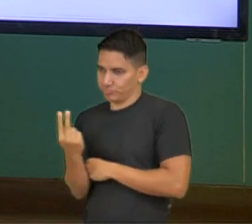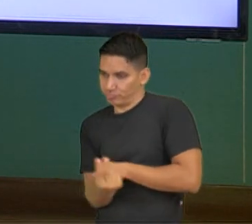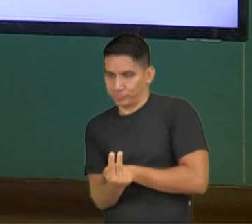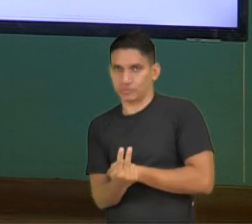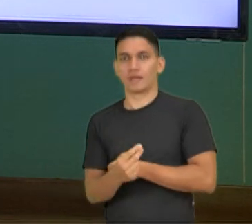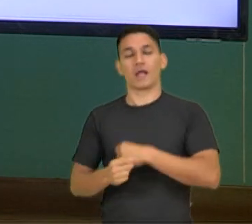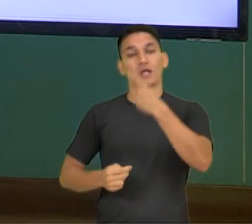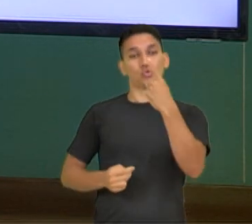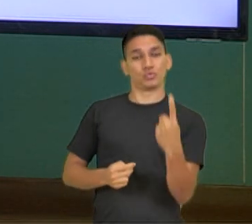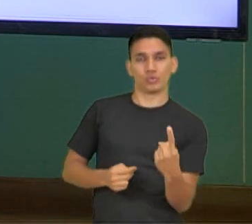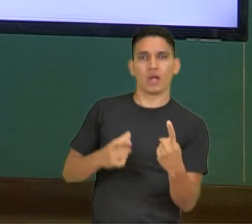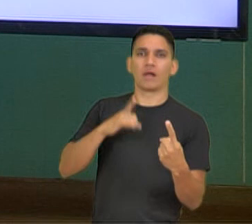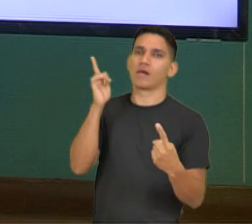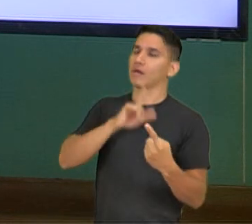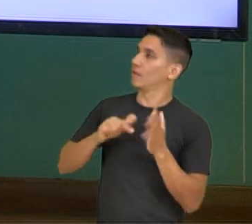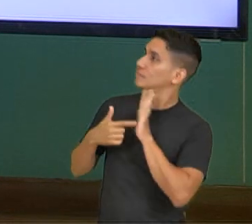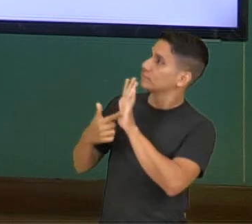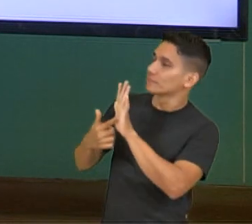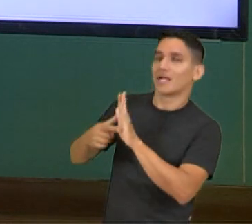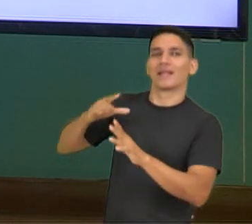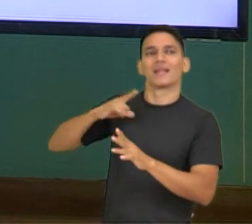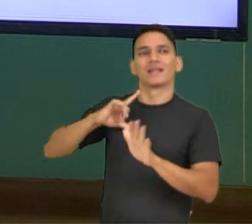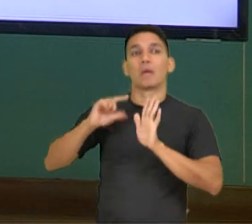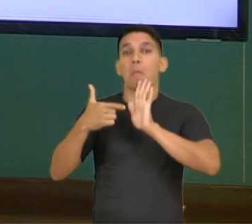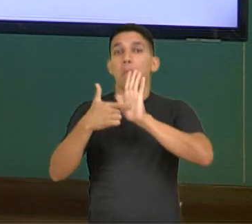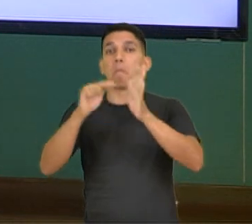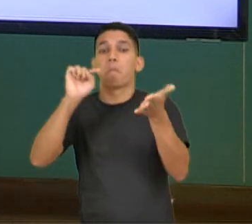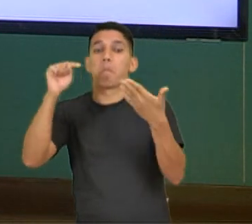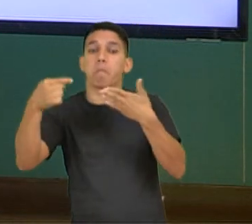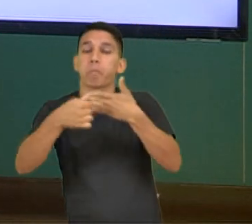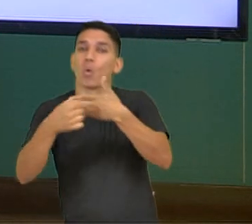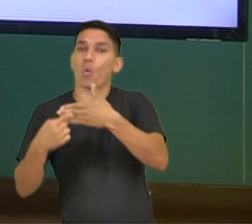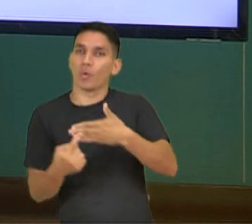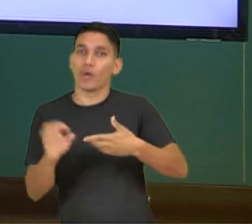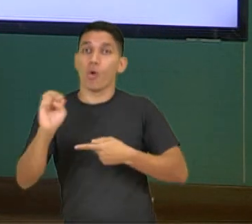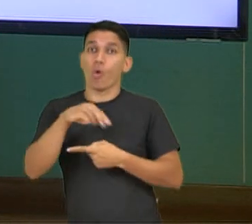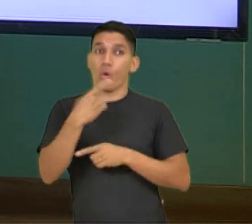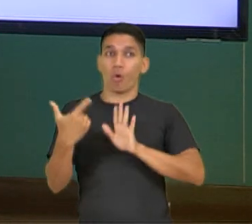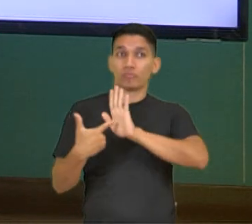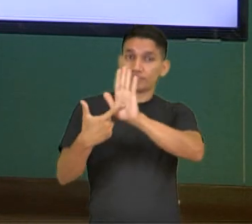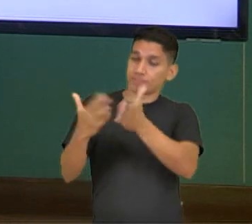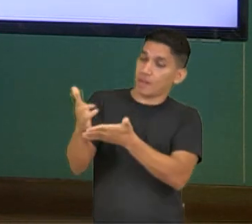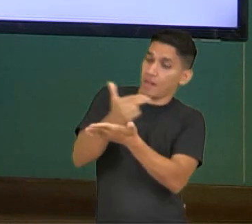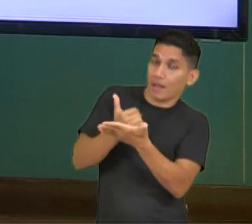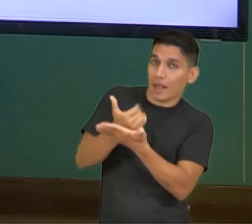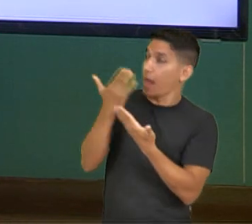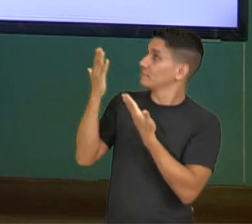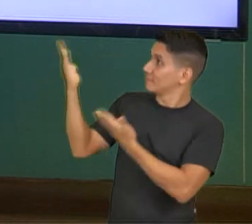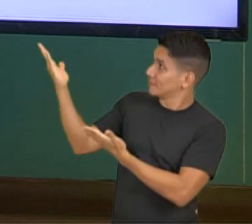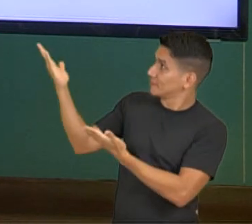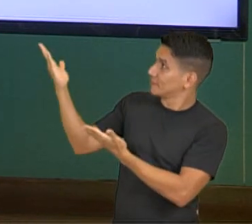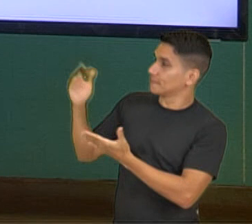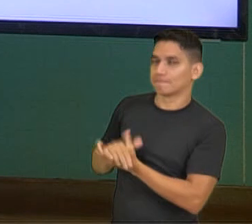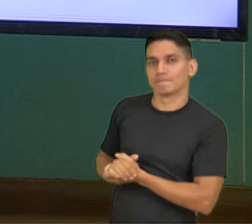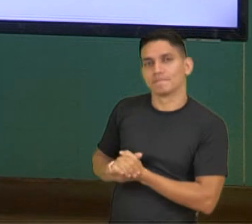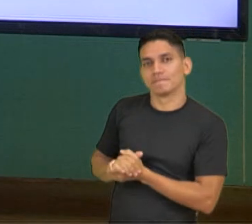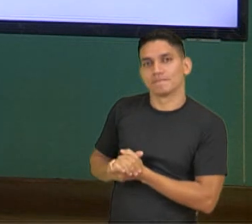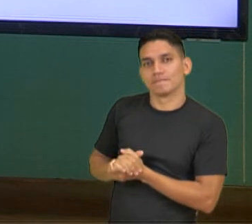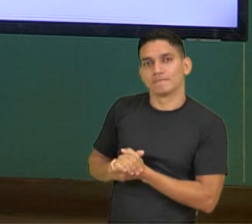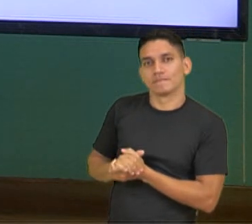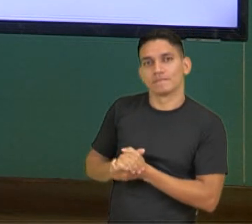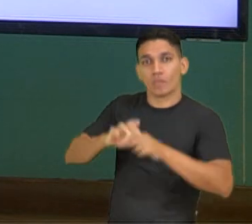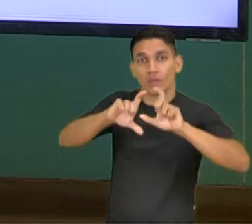por esses pontinhos aqui, ou então é representada assim, pela